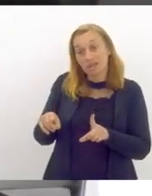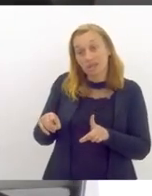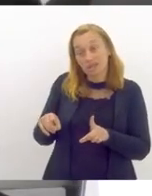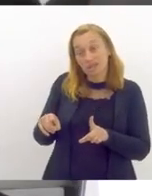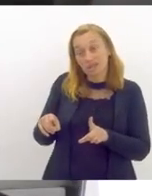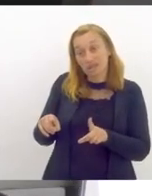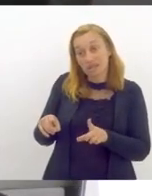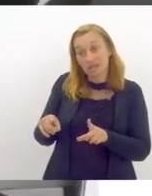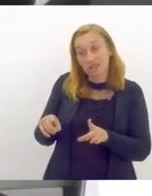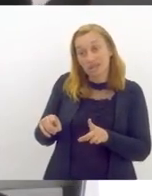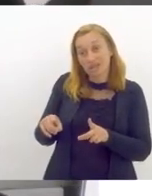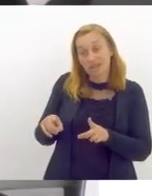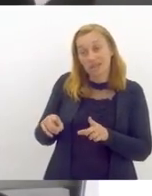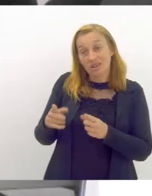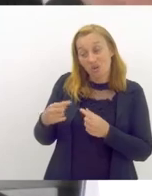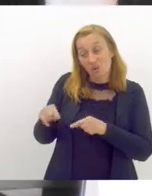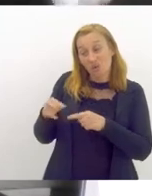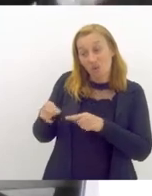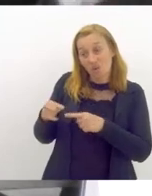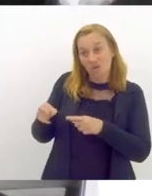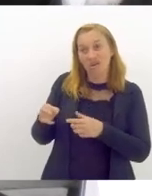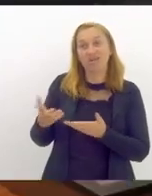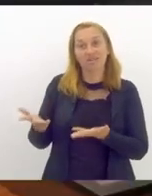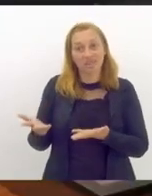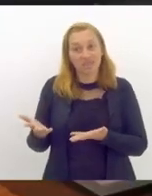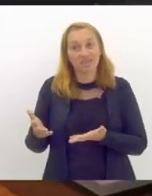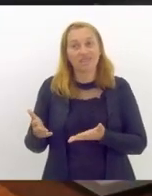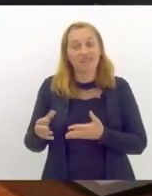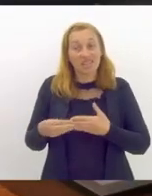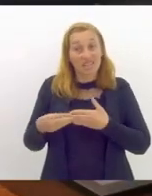é altruísta já é altruísta